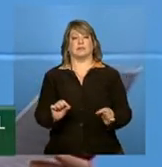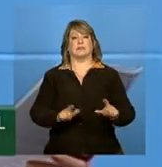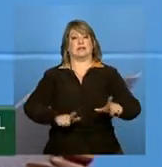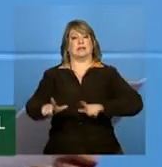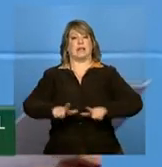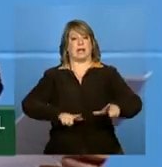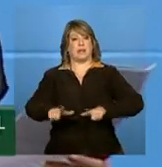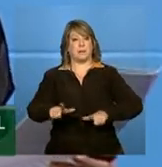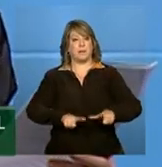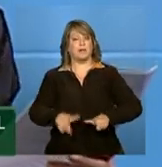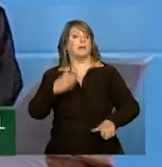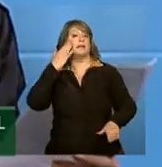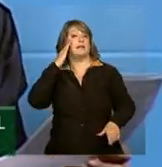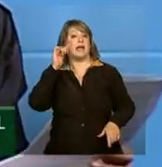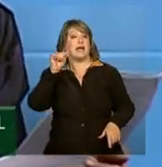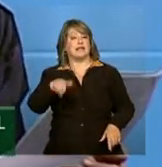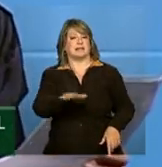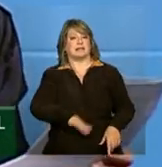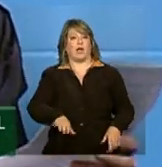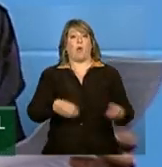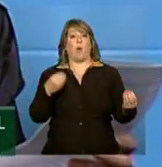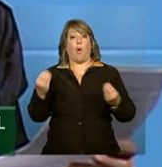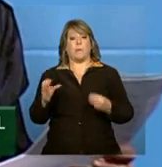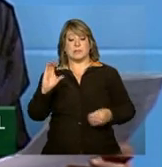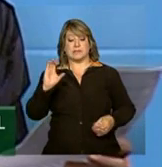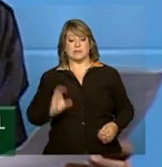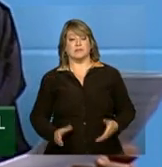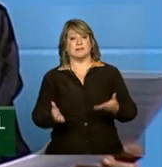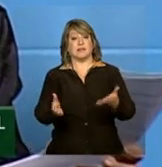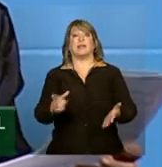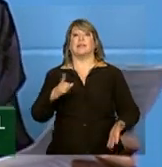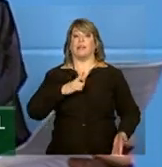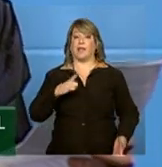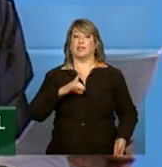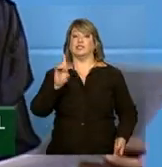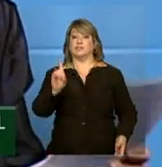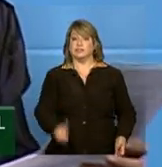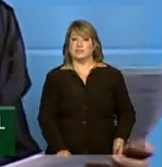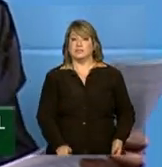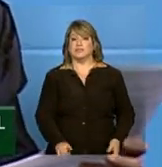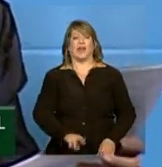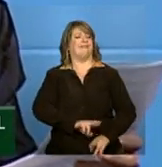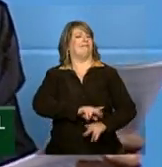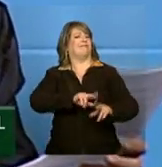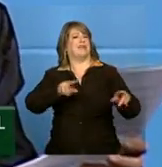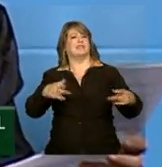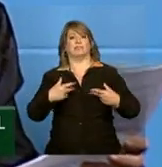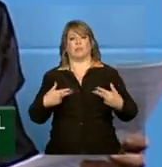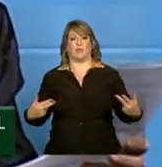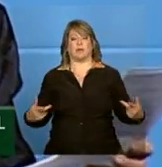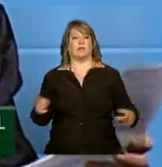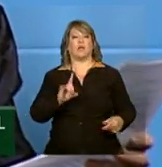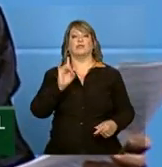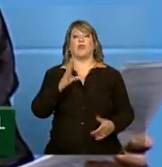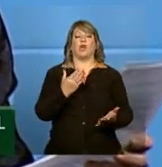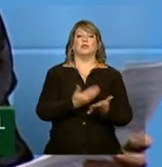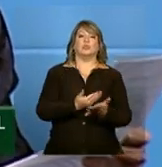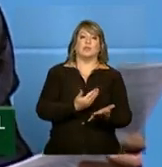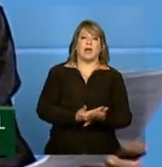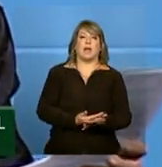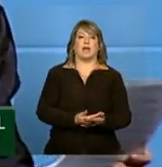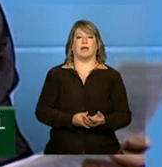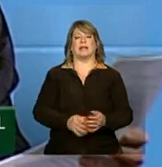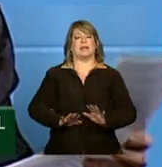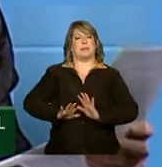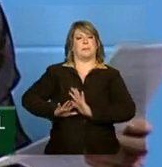ações, enxergando essa criança como um cidadão que tem direitos, direitos a várias coisas, não só direito a estudar e a não trabalhar,